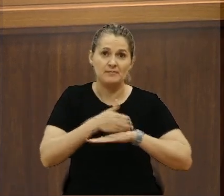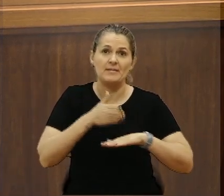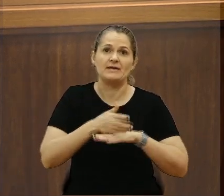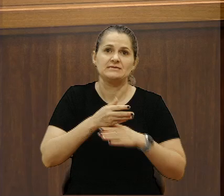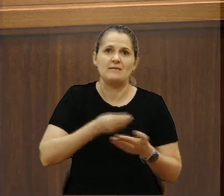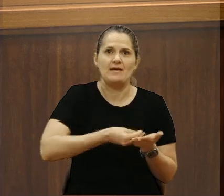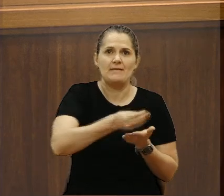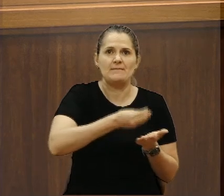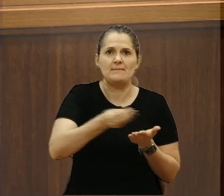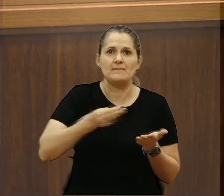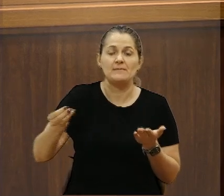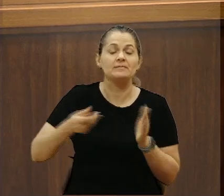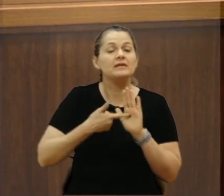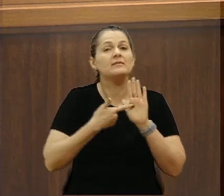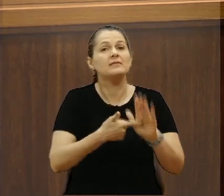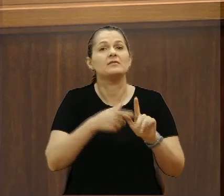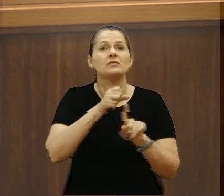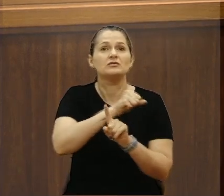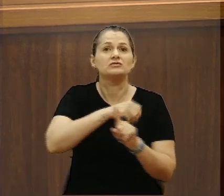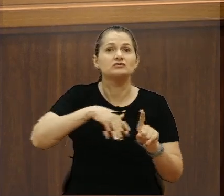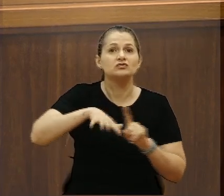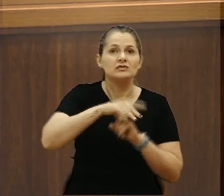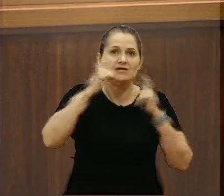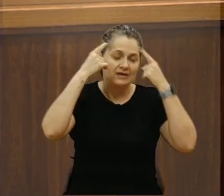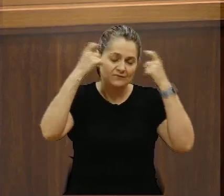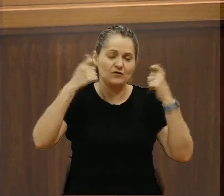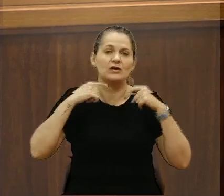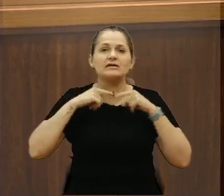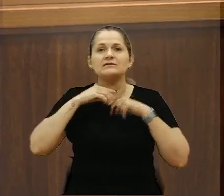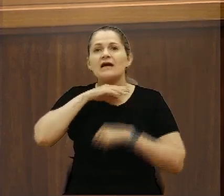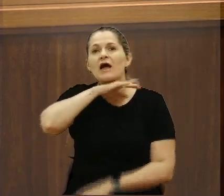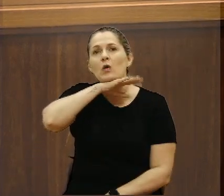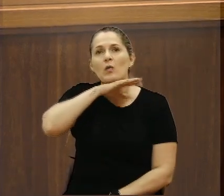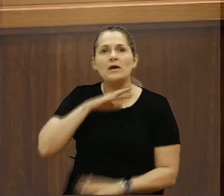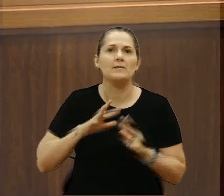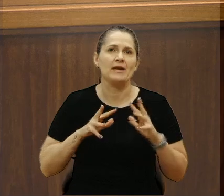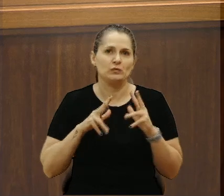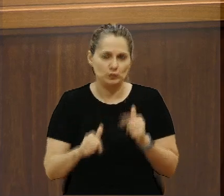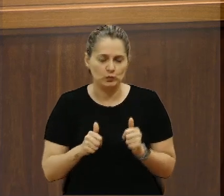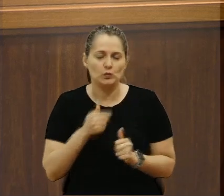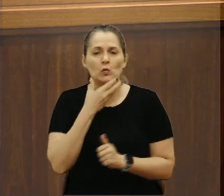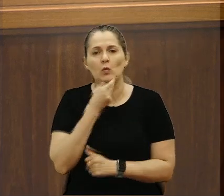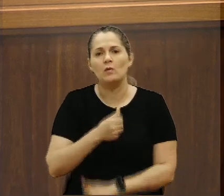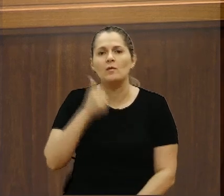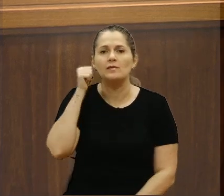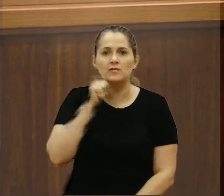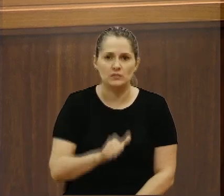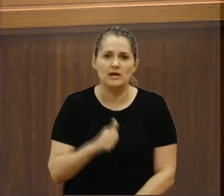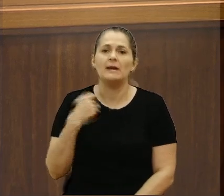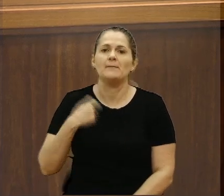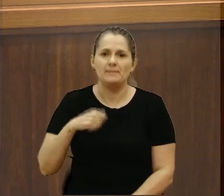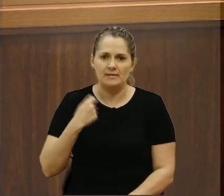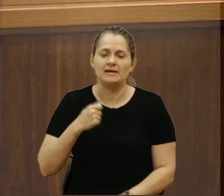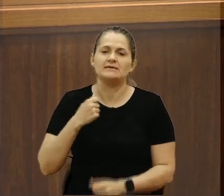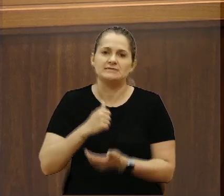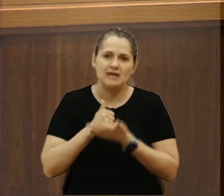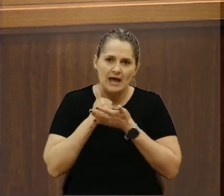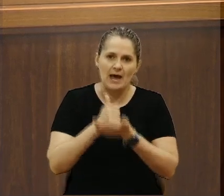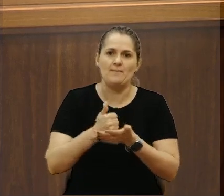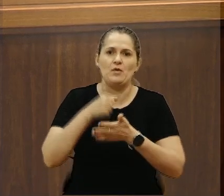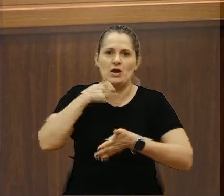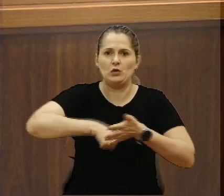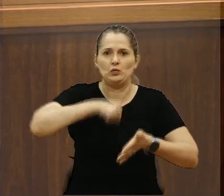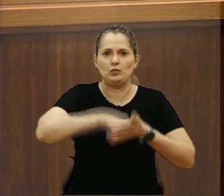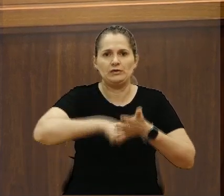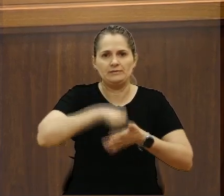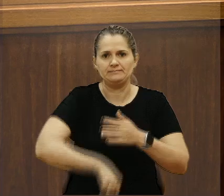para mostrar para a sociedade que a violência é ruim para todo mundo e que homens e mulheres podem e devem ser aliados à nossa luta.